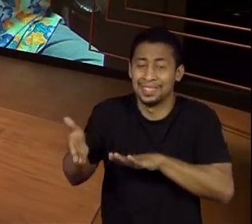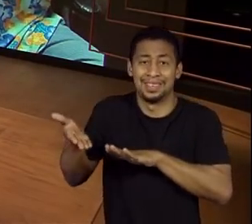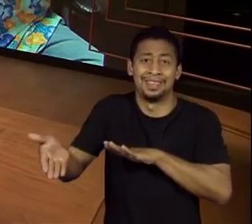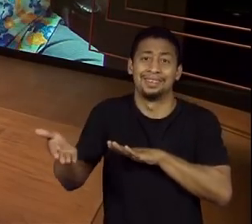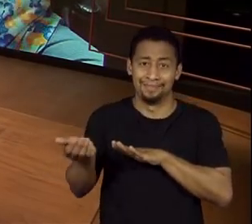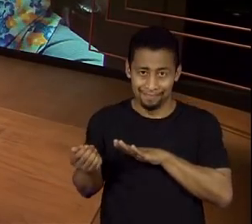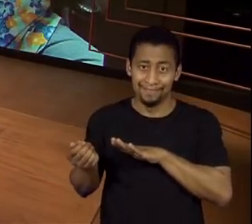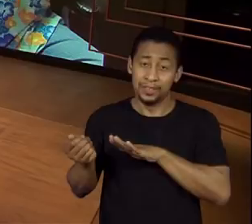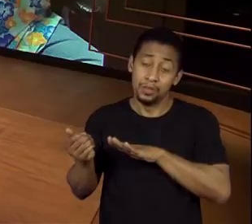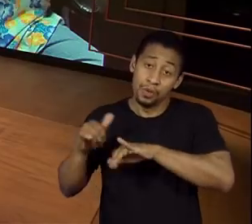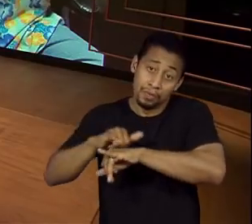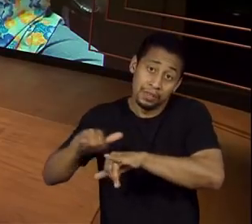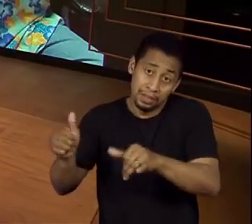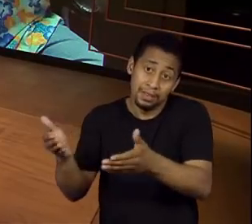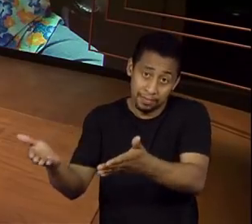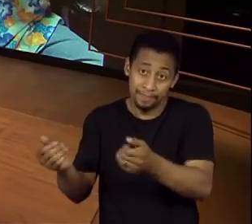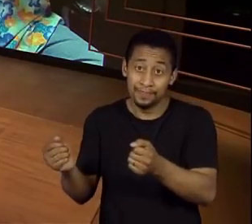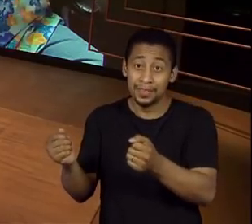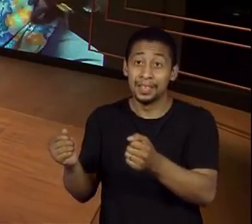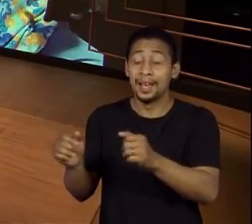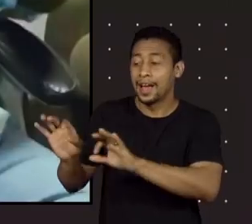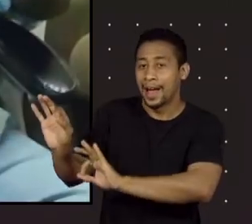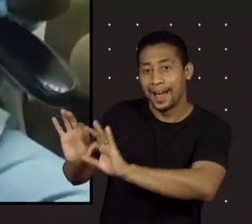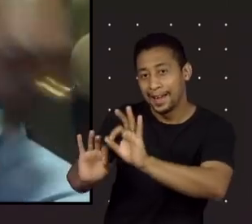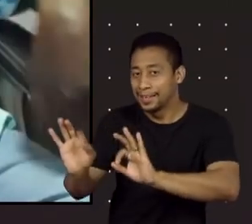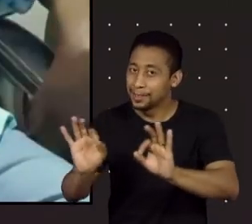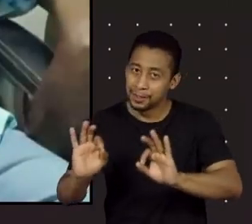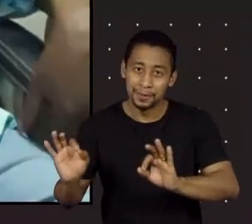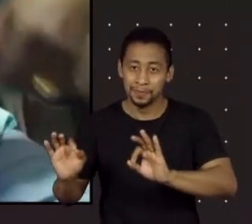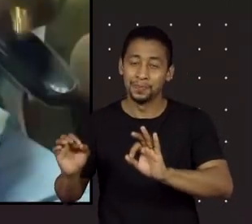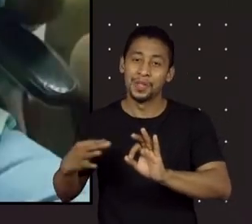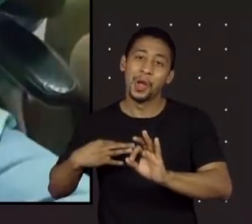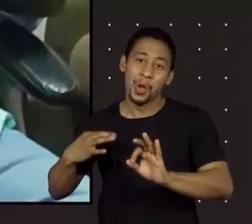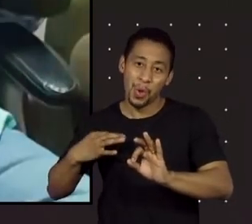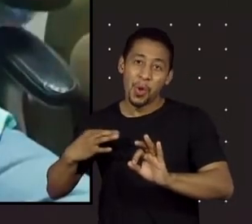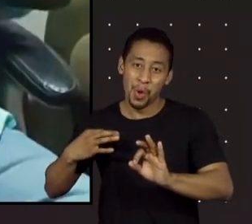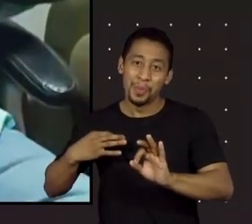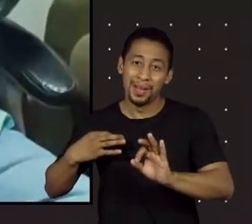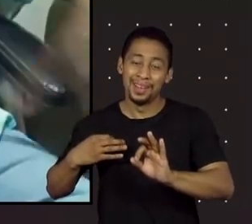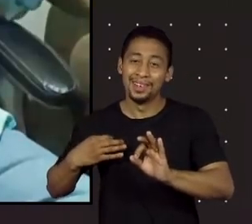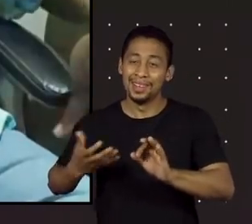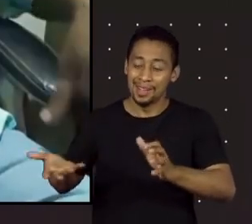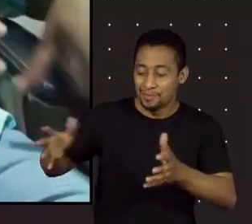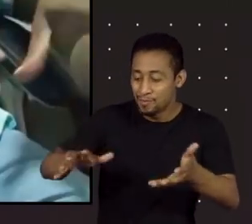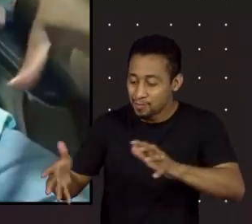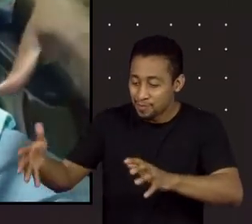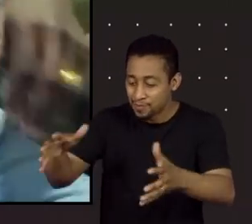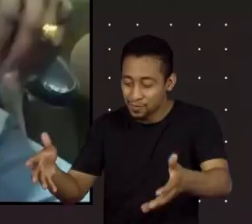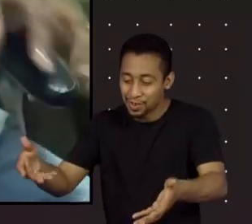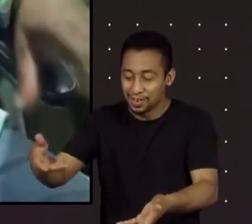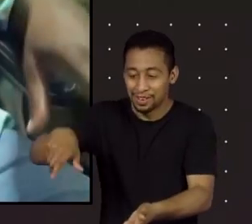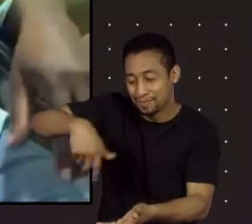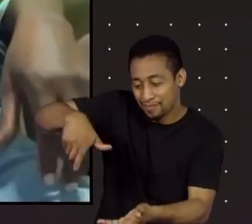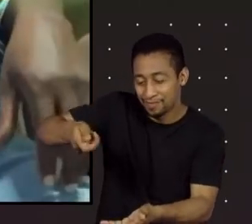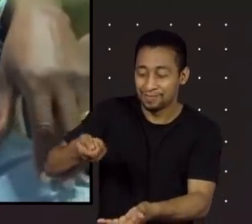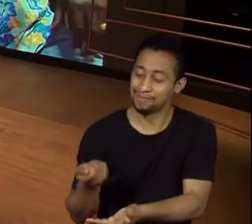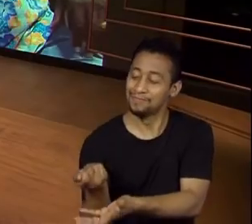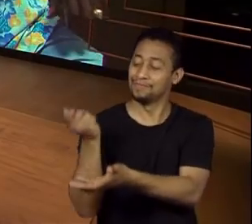mas eu peguei, botei meu embornal, que a gente chamava de embornal, né? Que era aquela coisinha aqui,